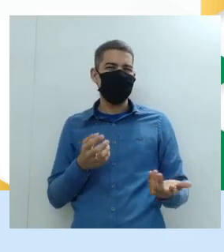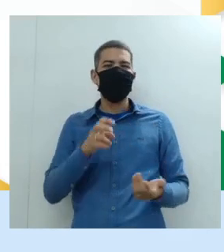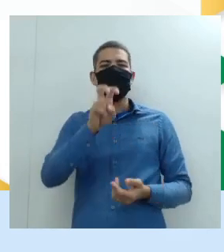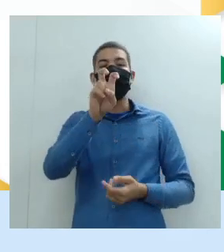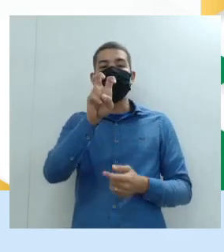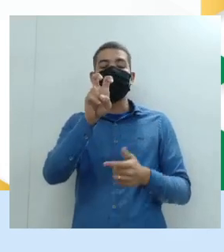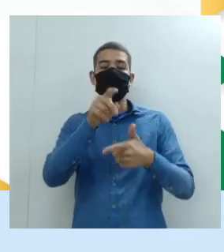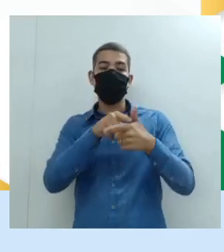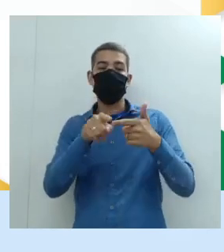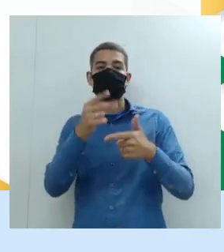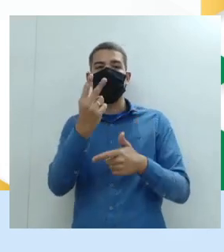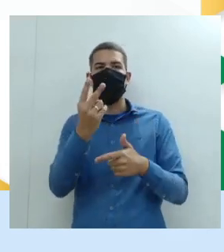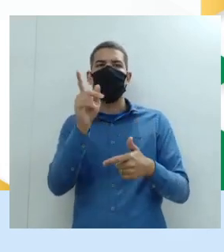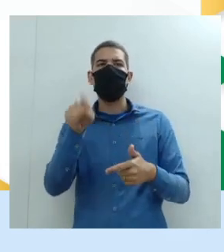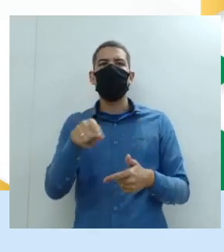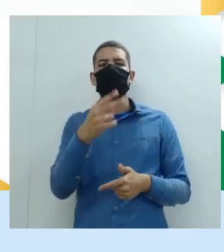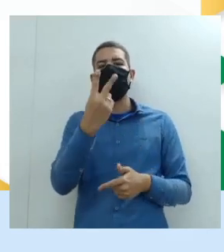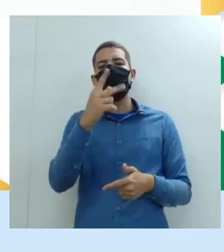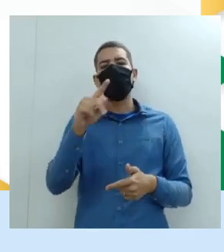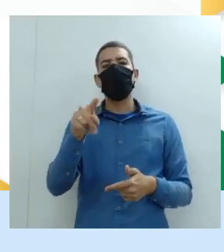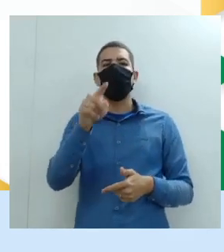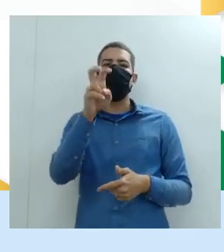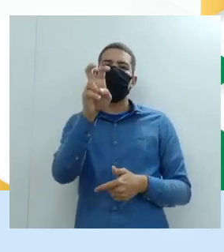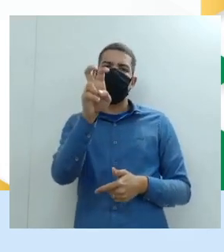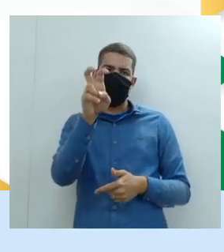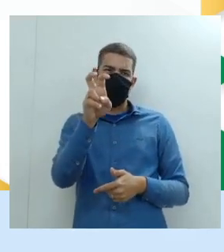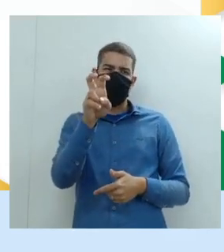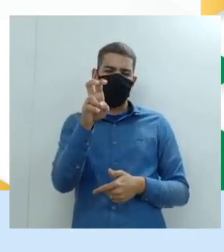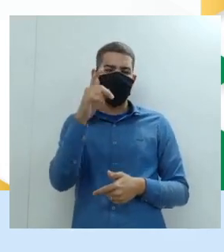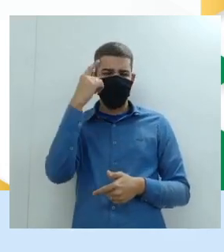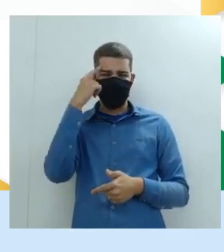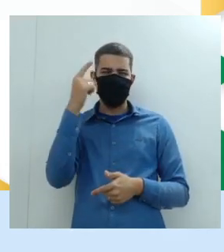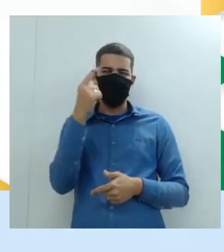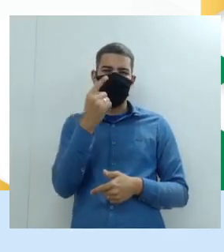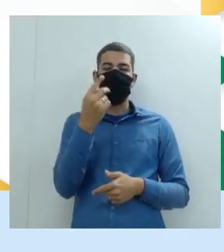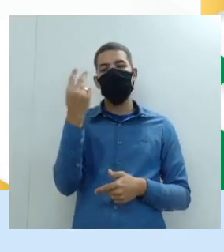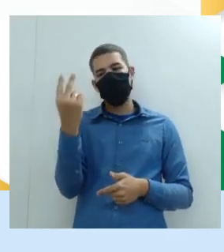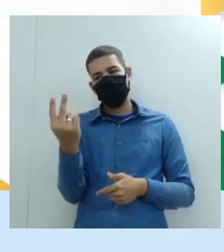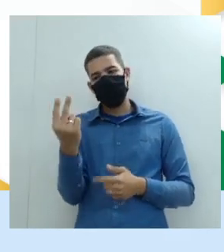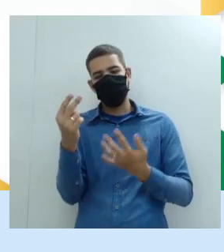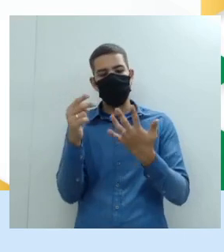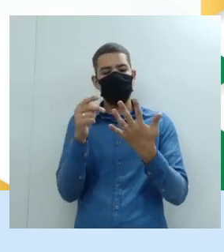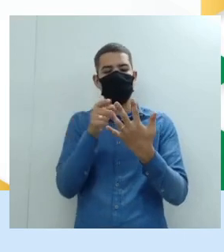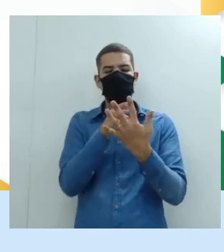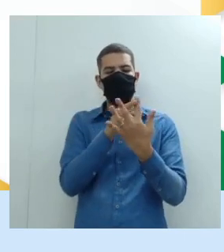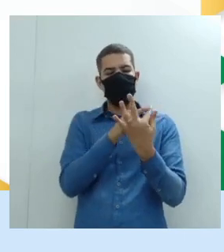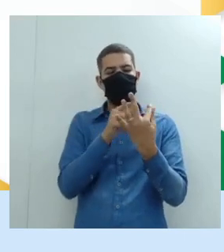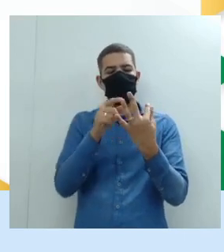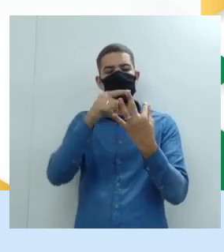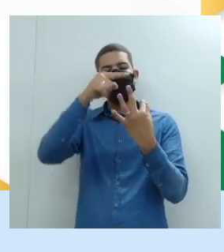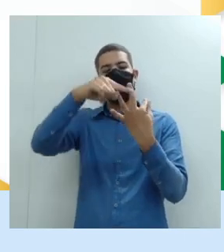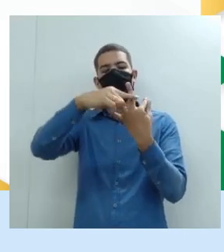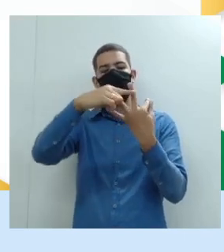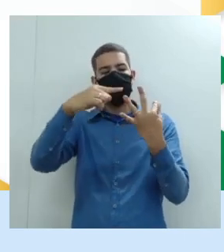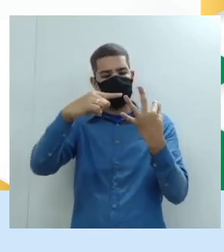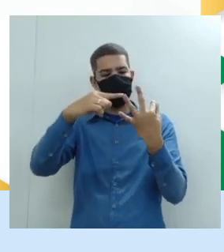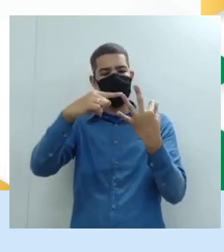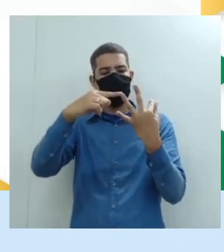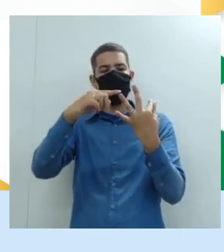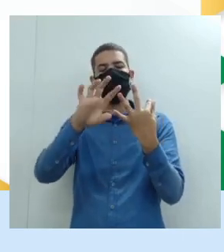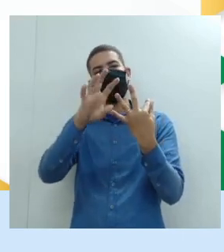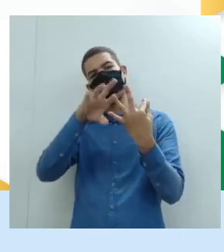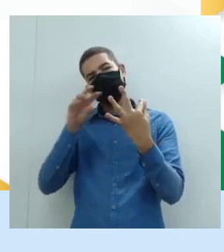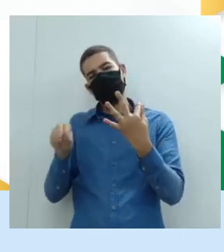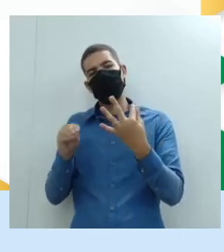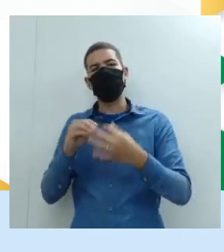2? 2 docinhos mais metade do doce que sobrar, ok? Tá claro? Isso é quociente. O uso da